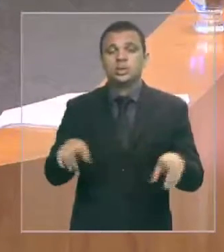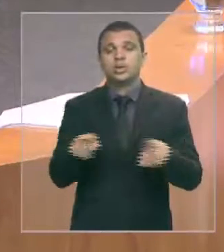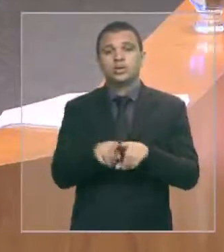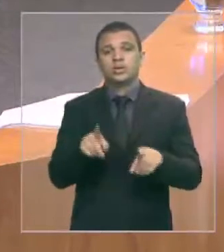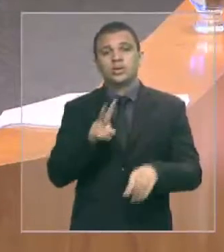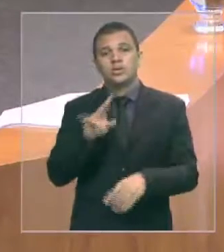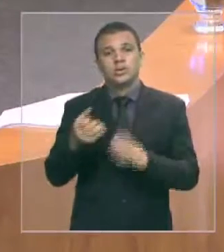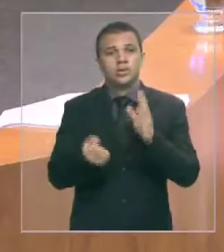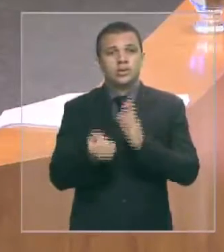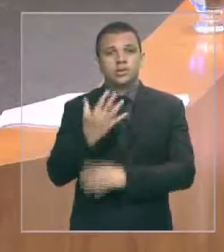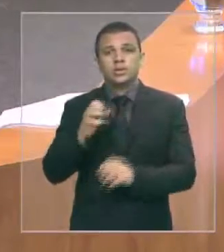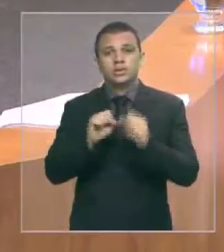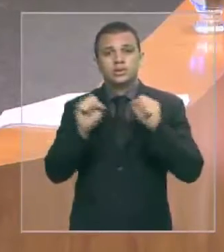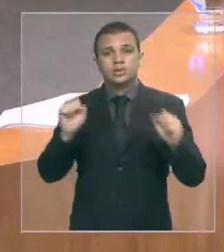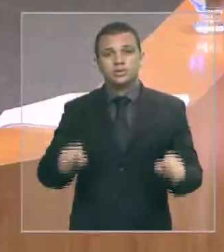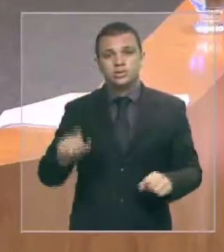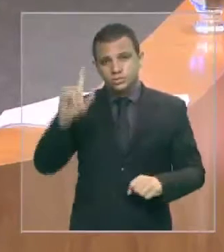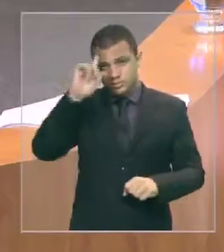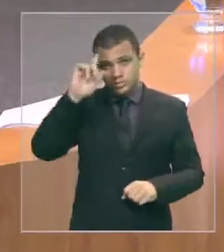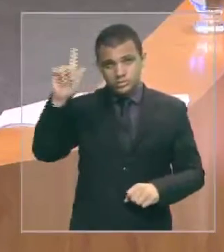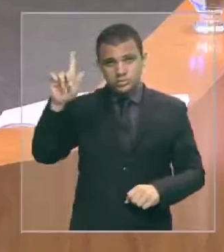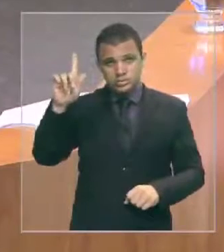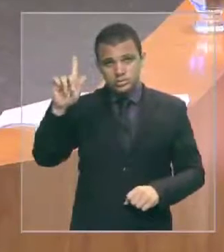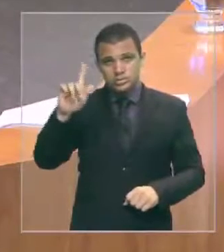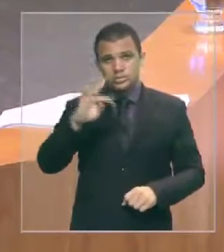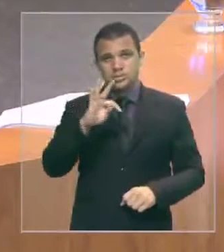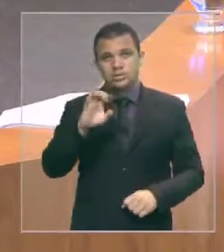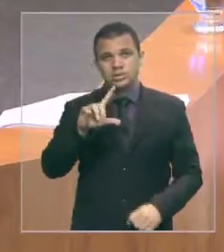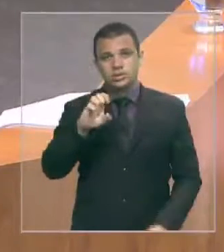gestão e telemetria da frota.